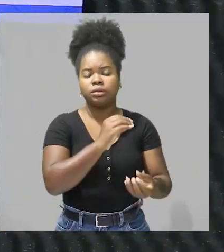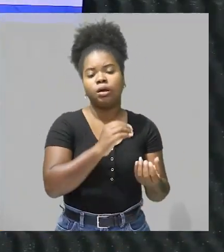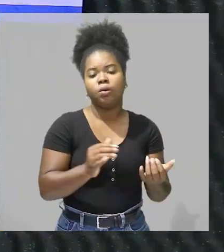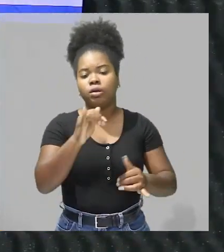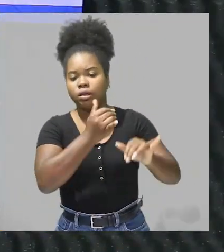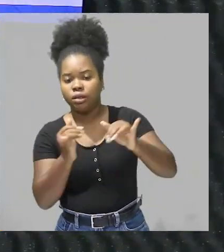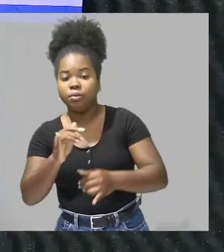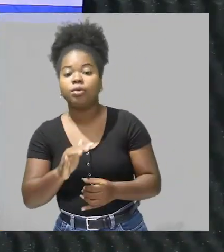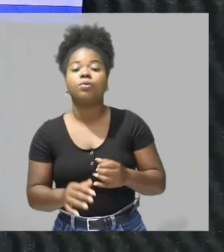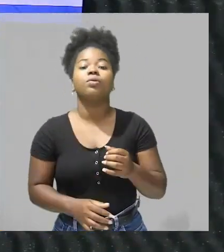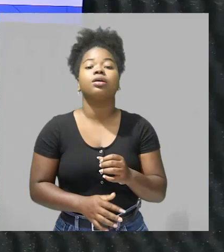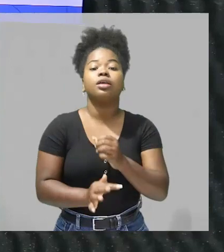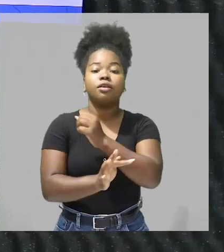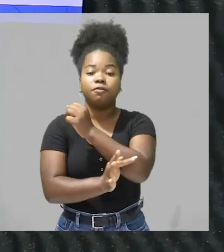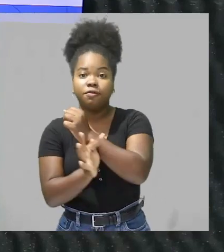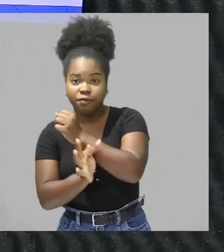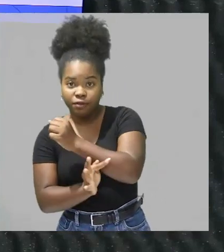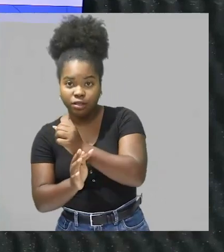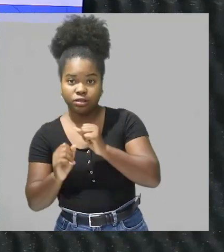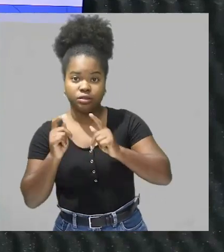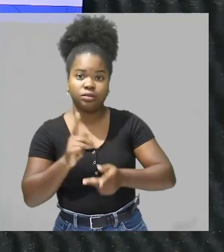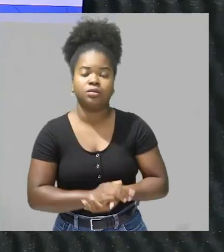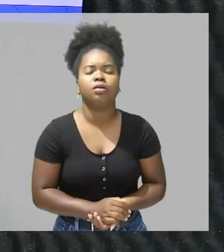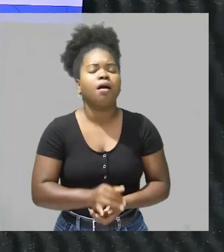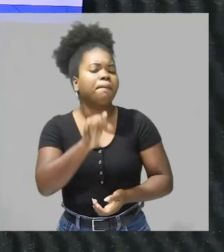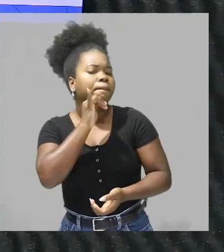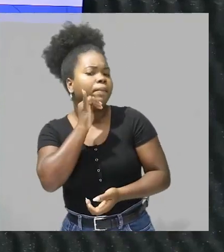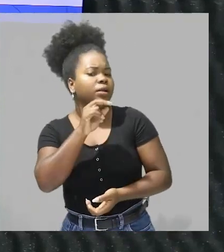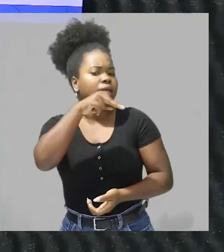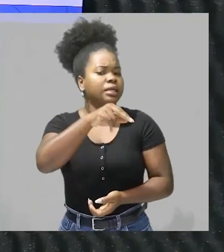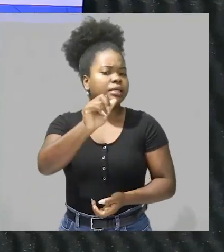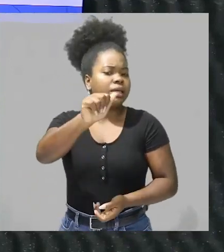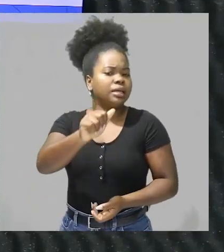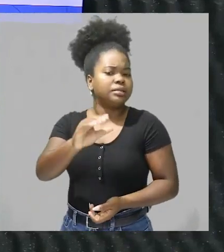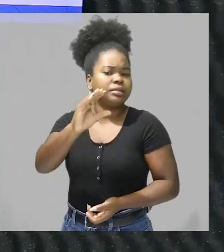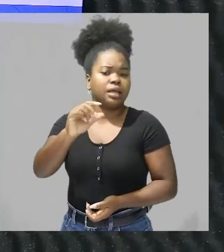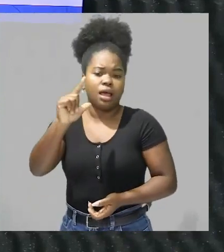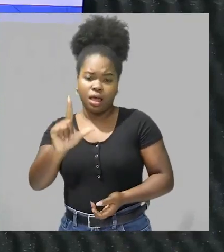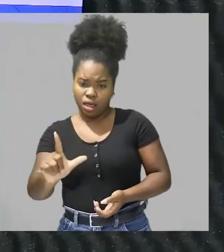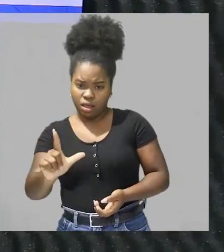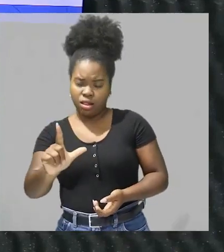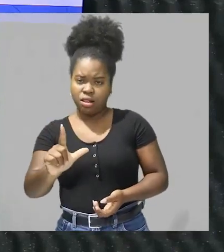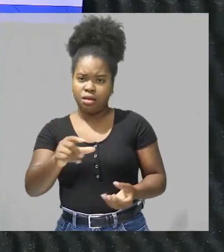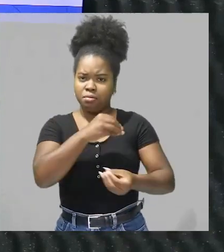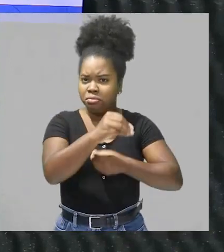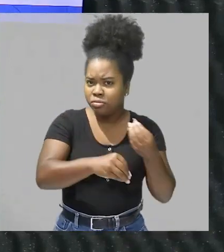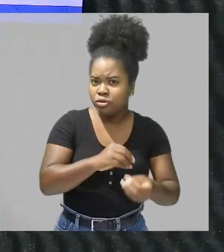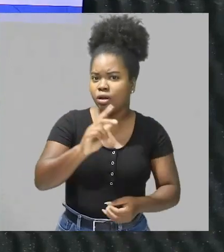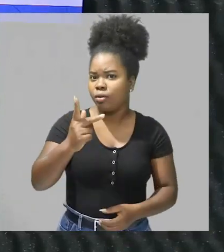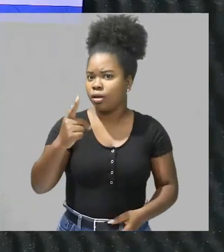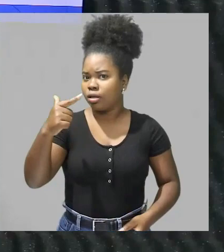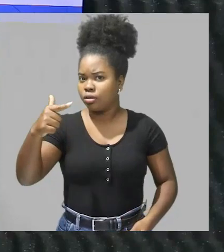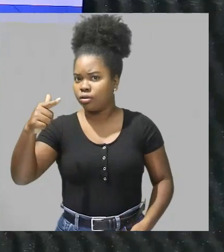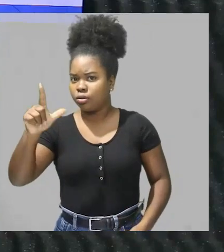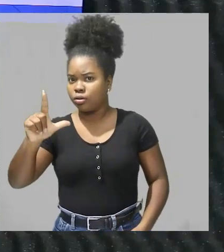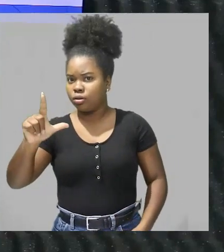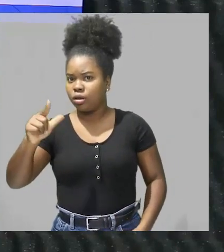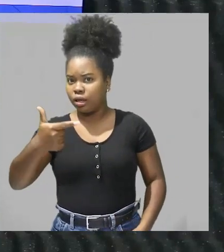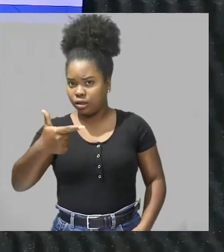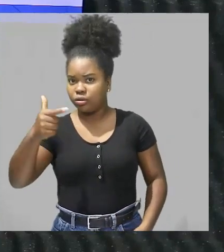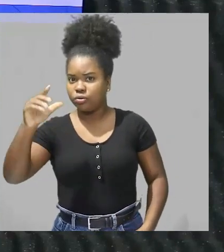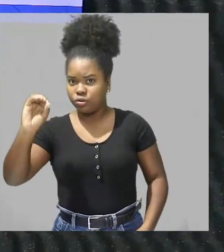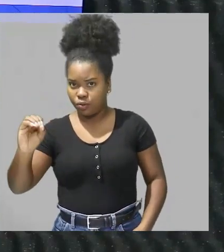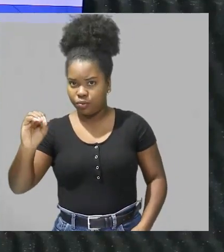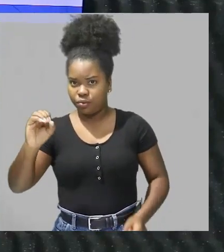Por exemplo quando o sal o nacl é misturado a água H2O como no passe de